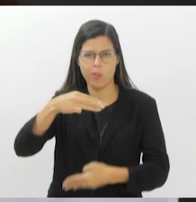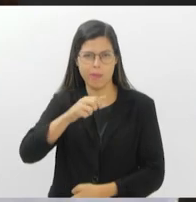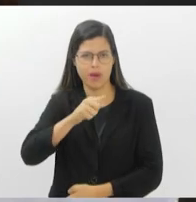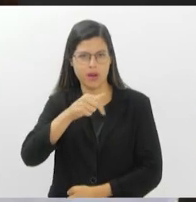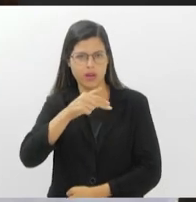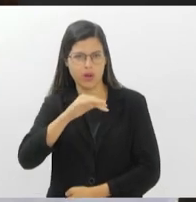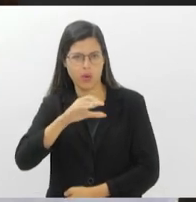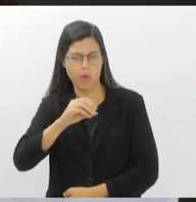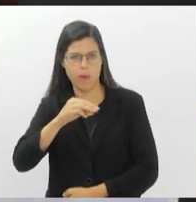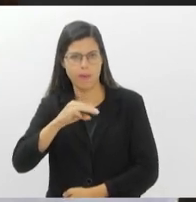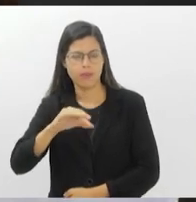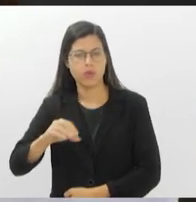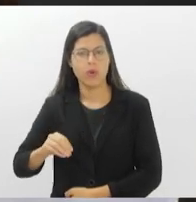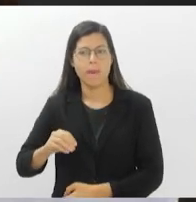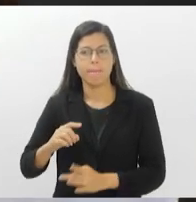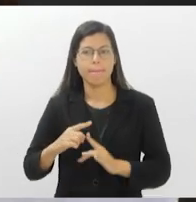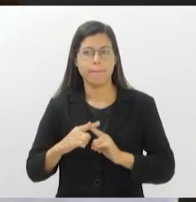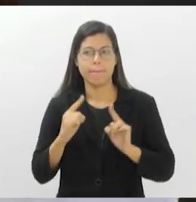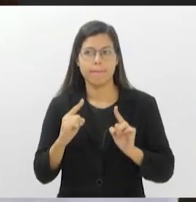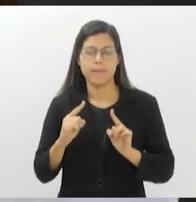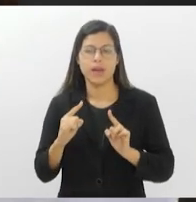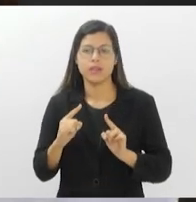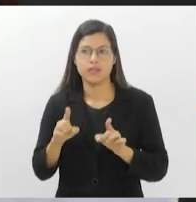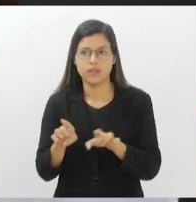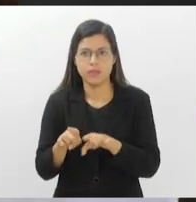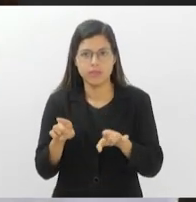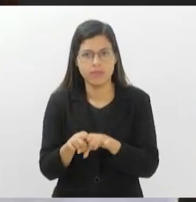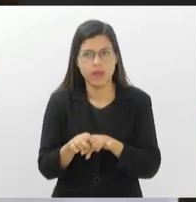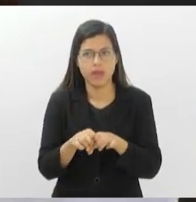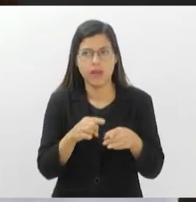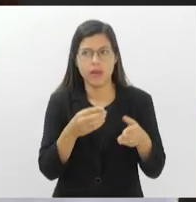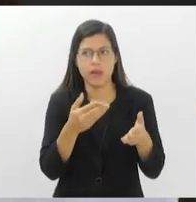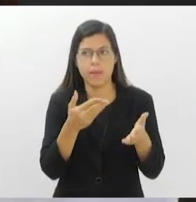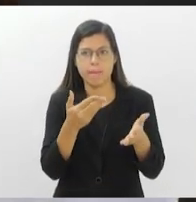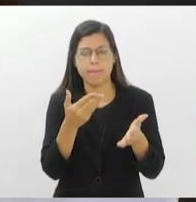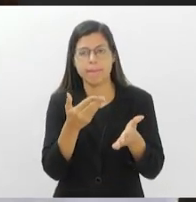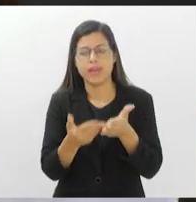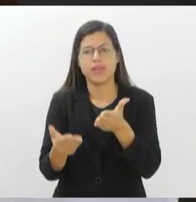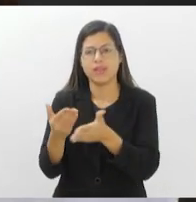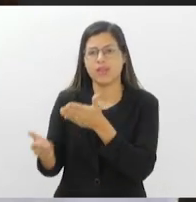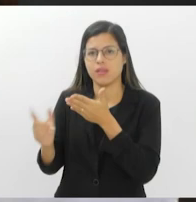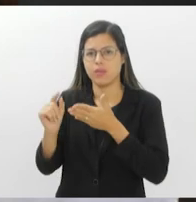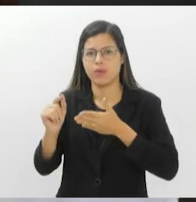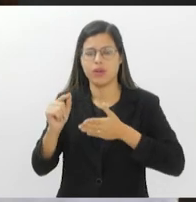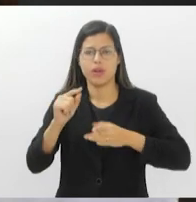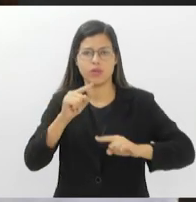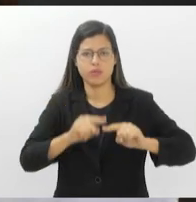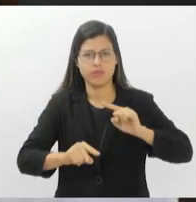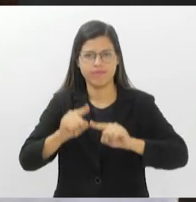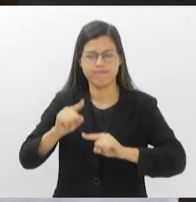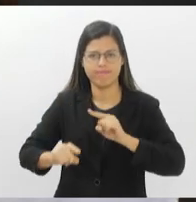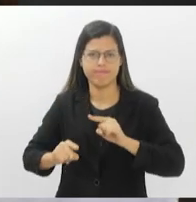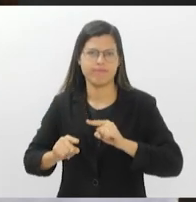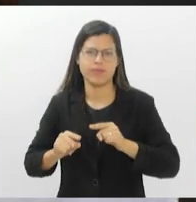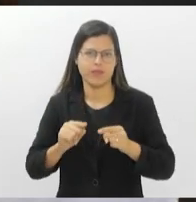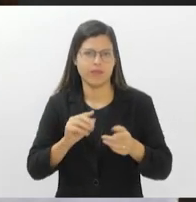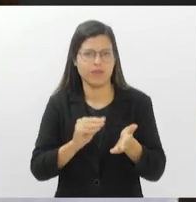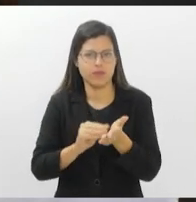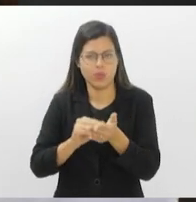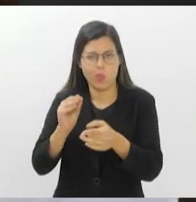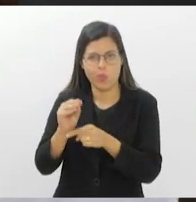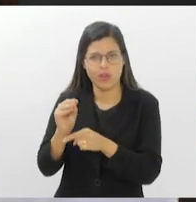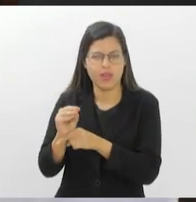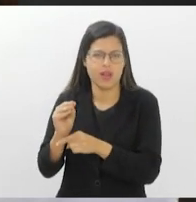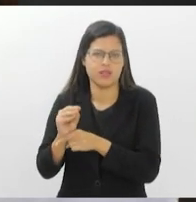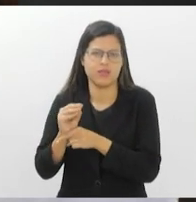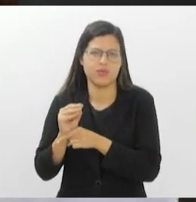quanto erguer os equipamentos para o cuidado em liberdade. E quem sofre